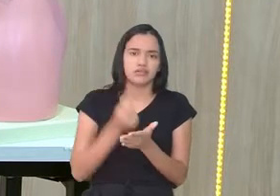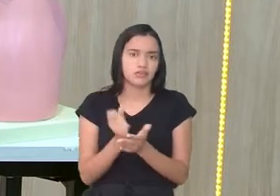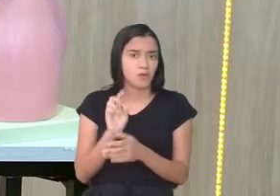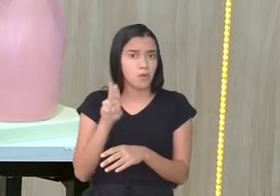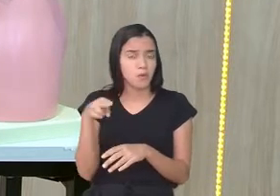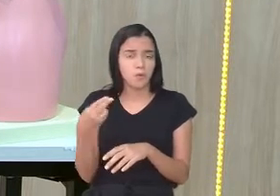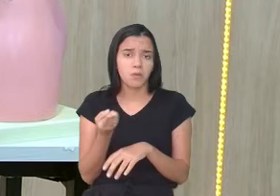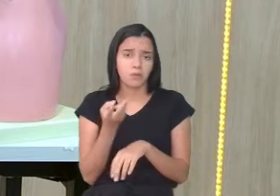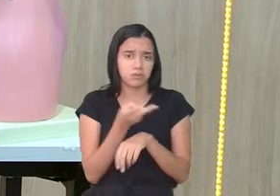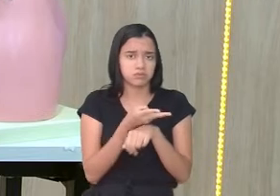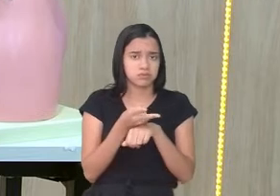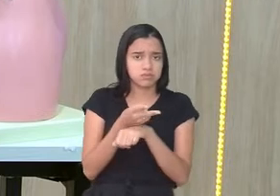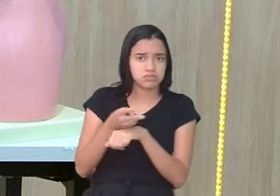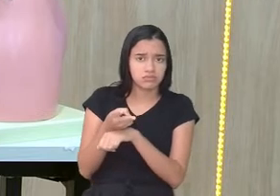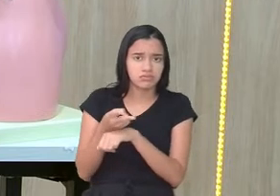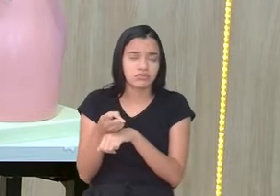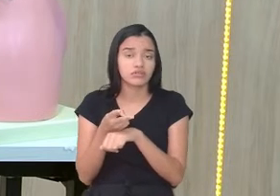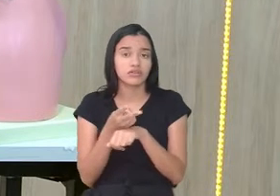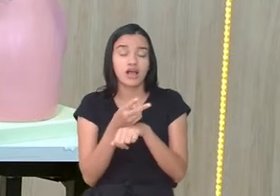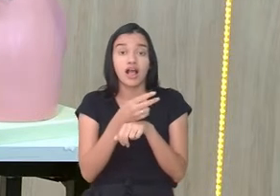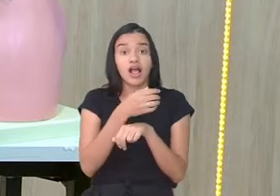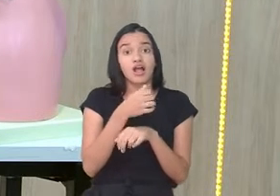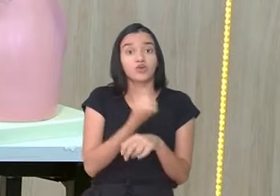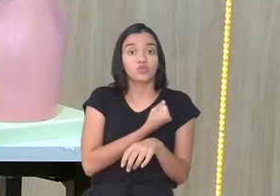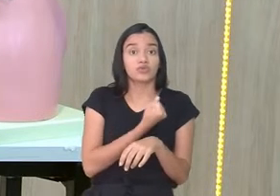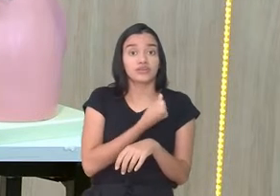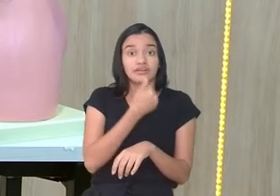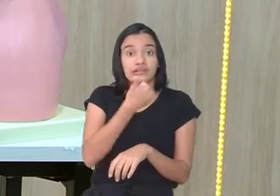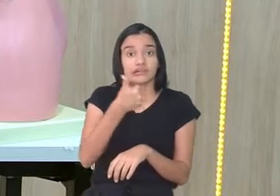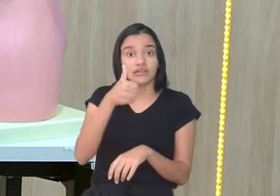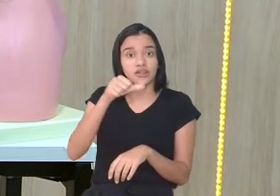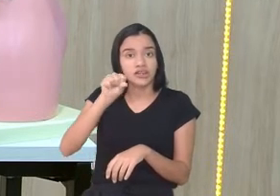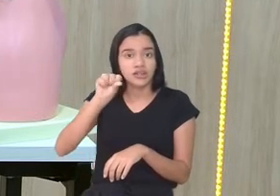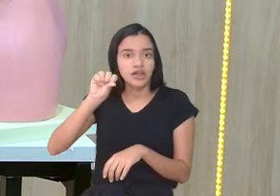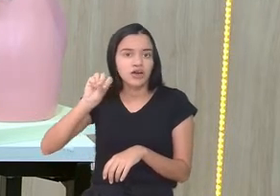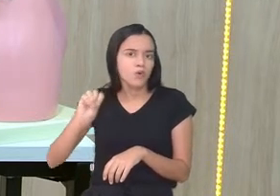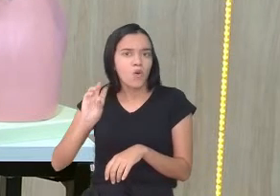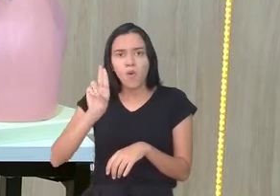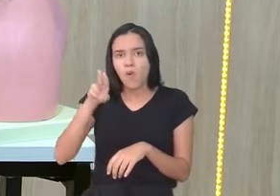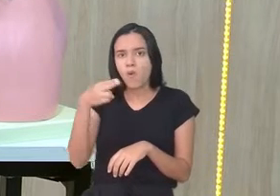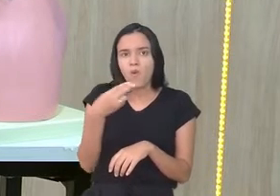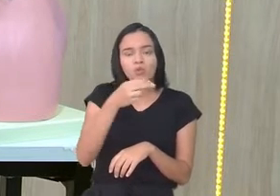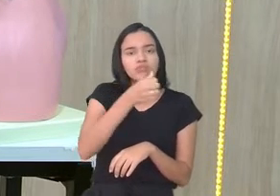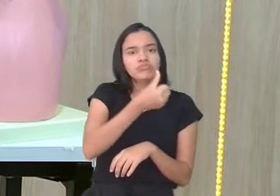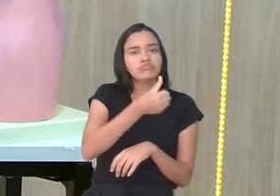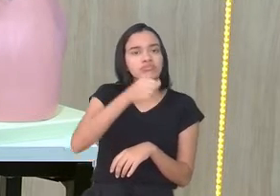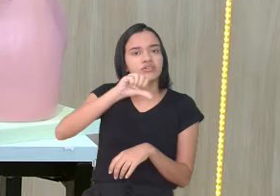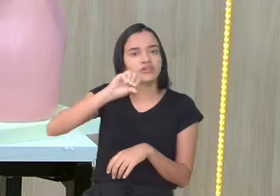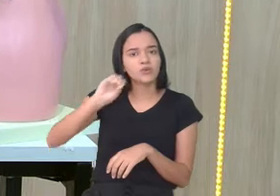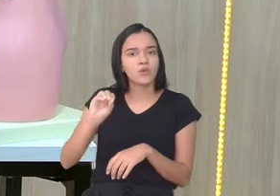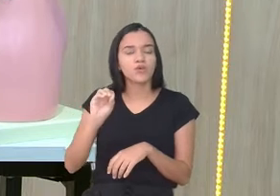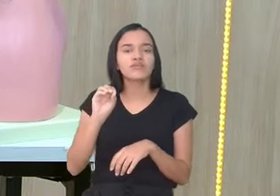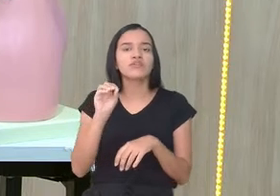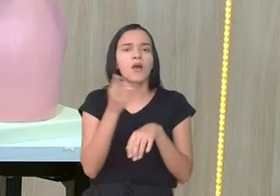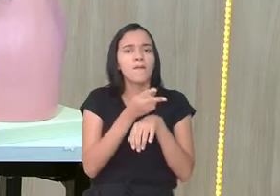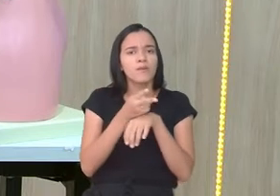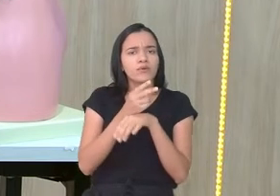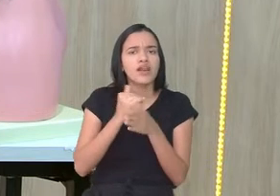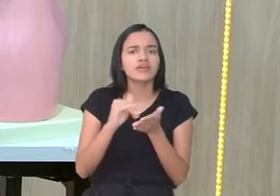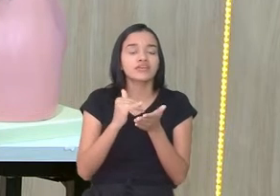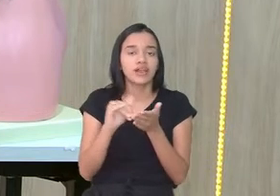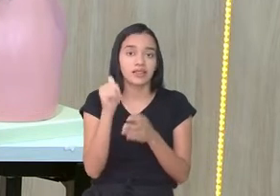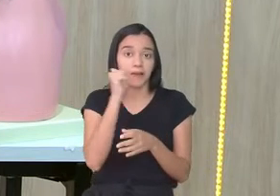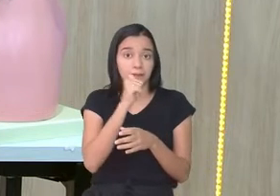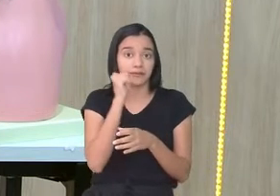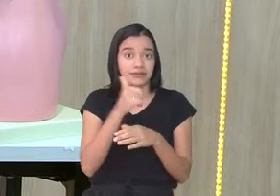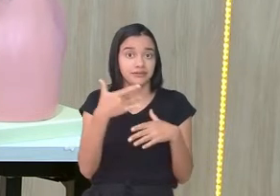ou procurar discar o número 180, o número 190 da polícia, procurar a Secretaria da Mulher da sua